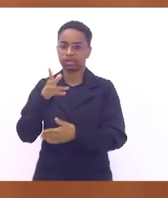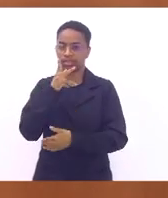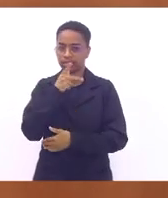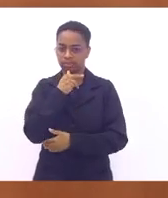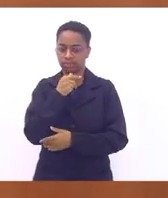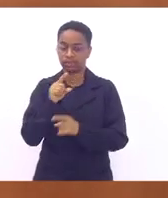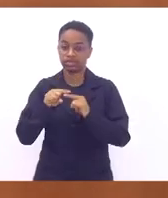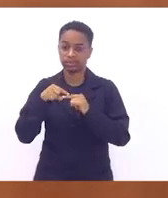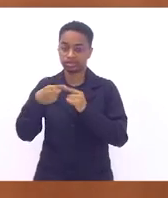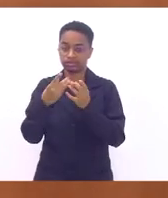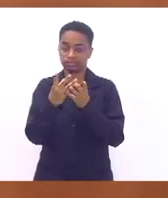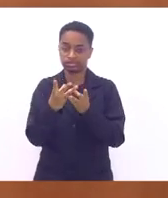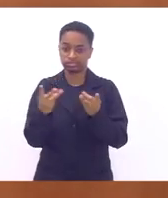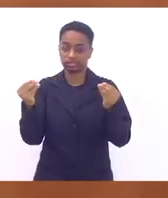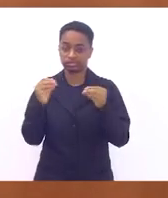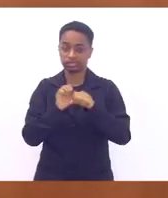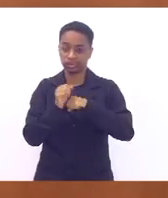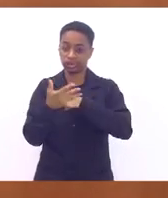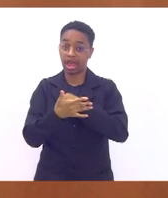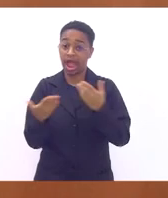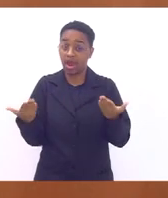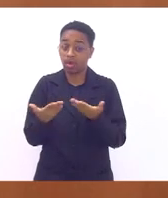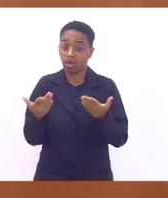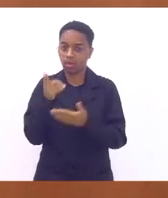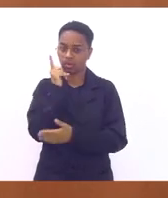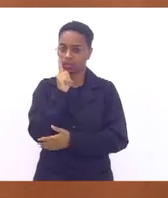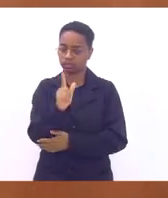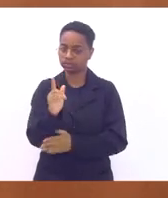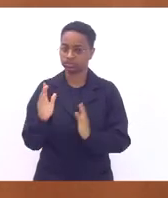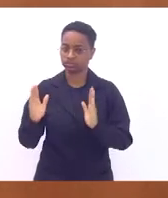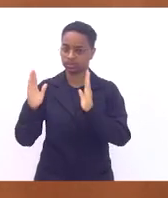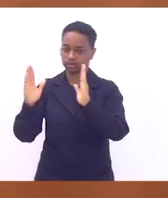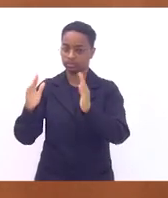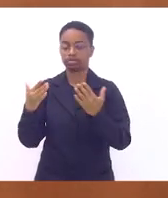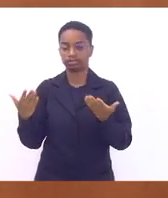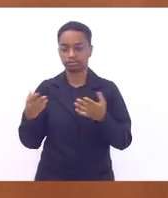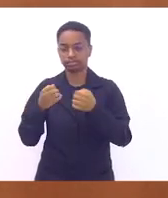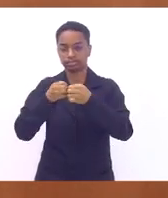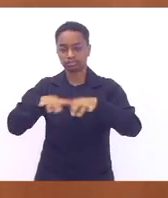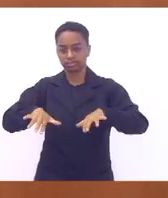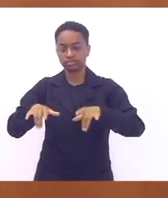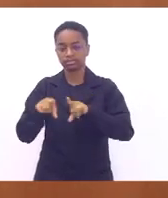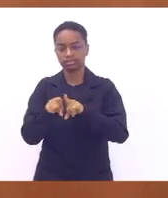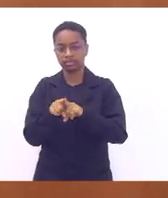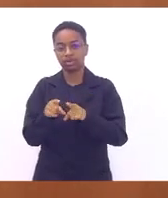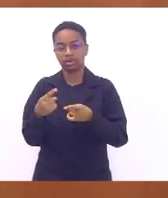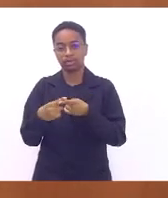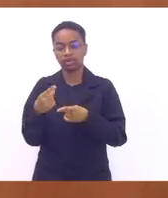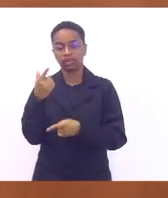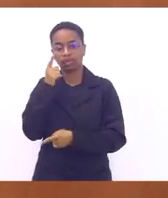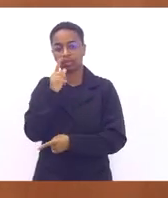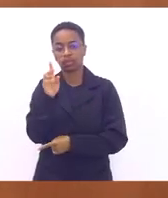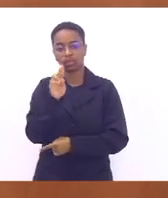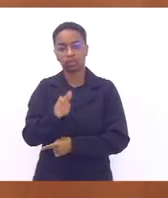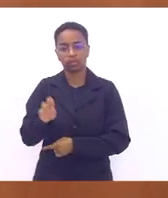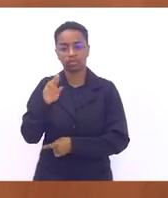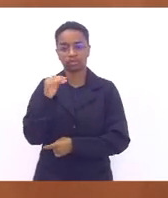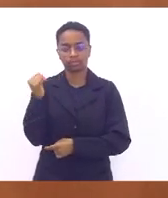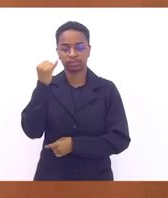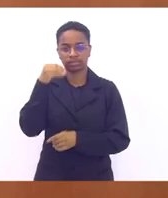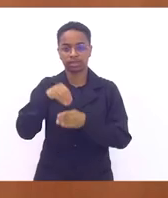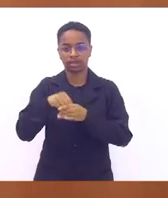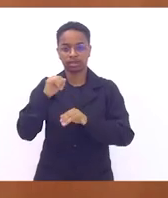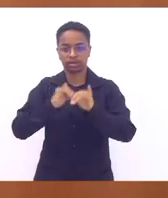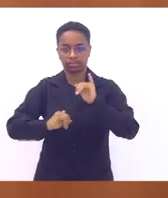acabou a pandemia, as cabines chegaram agora. Então, a gente também está descentralizando, porque elas vão ter uma utilidade muito importante nos